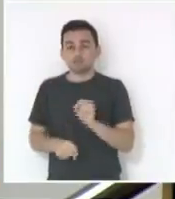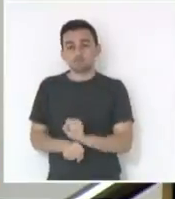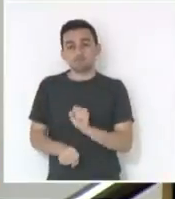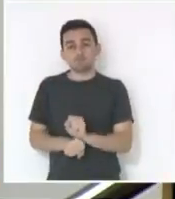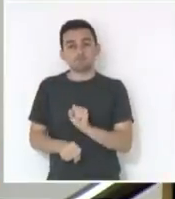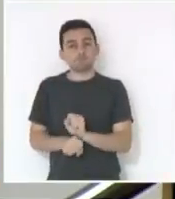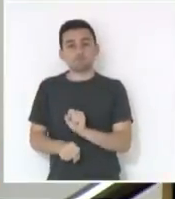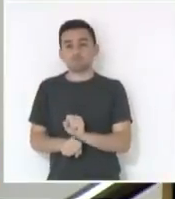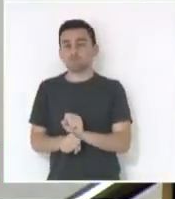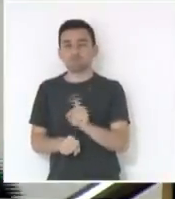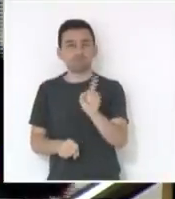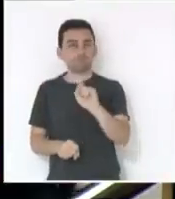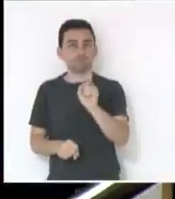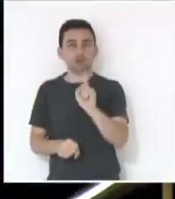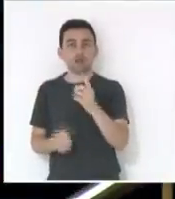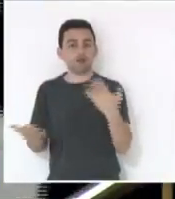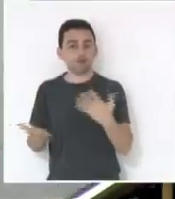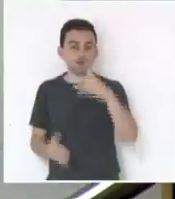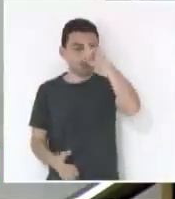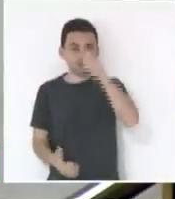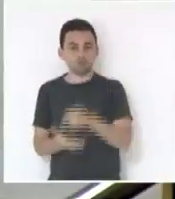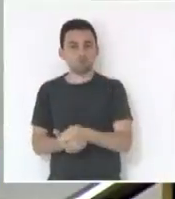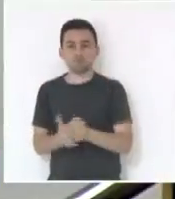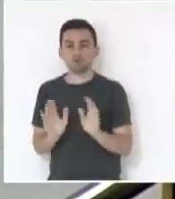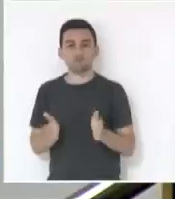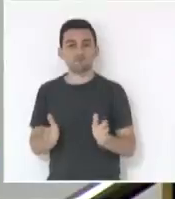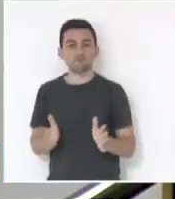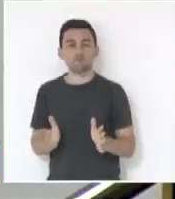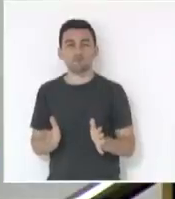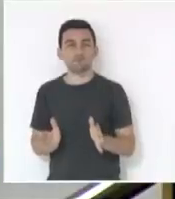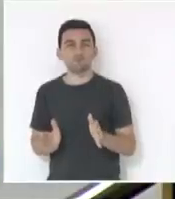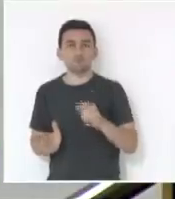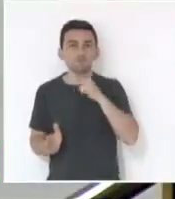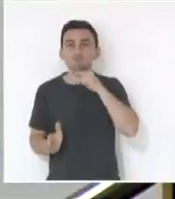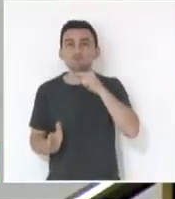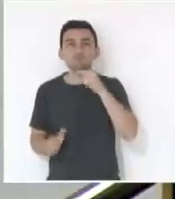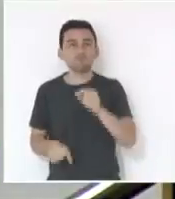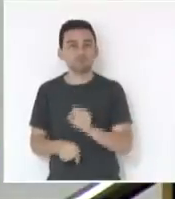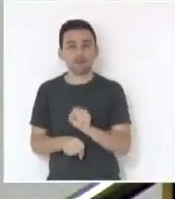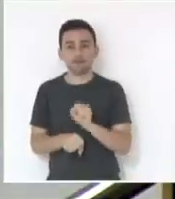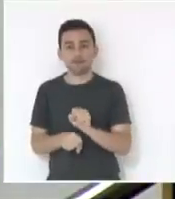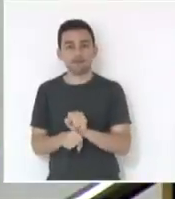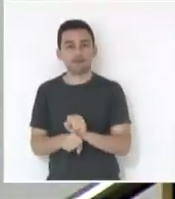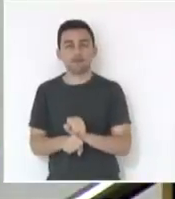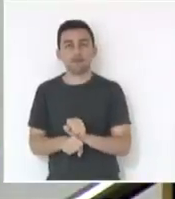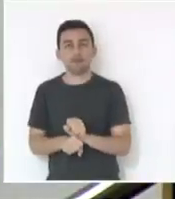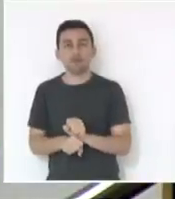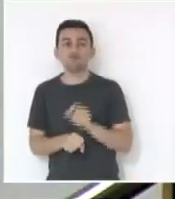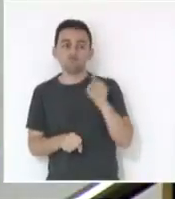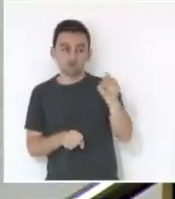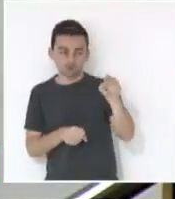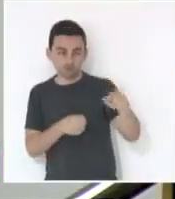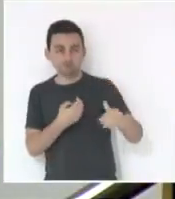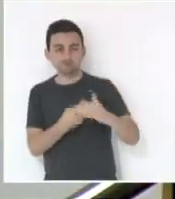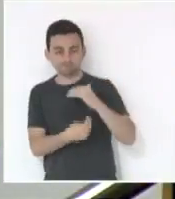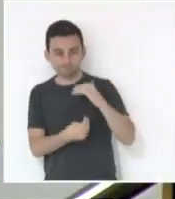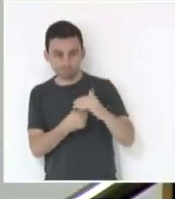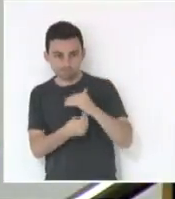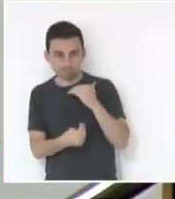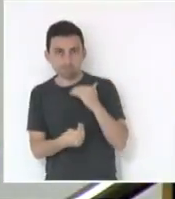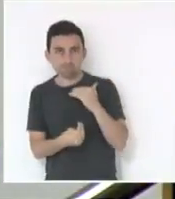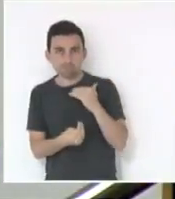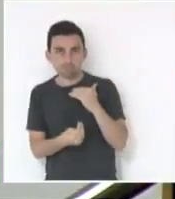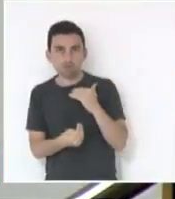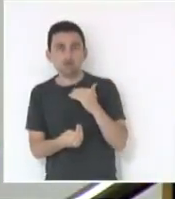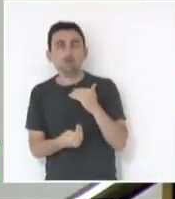mais. É decisão. Ela não posterga mais. essa sua sugestão, gostaria que o senhor também